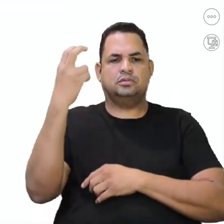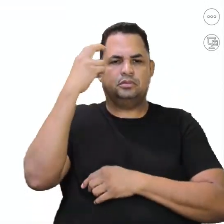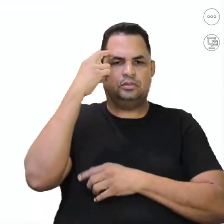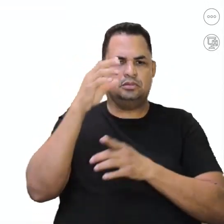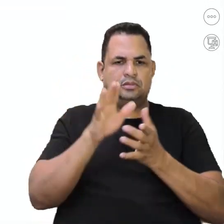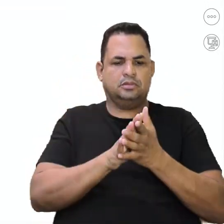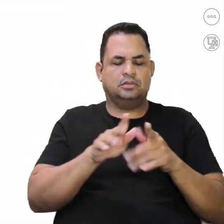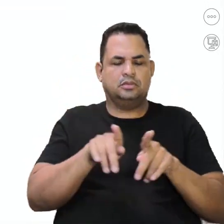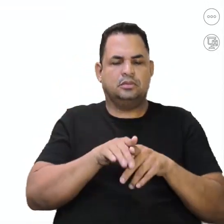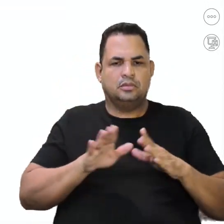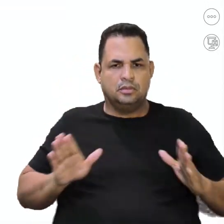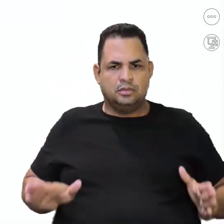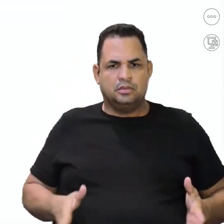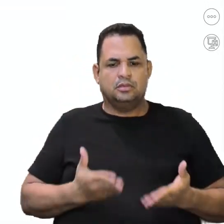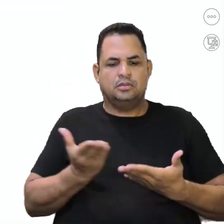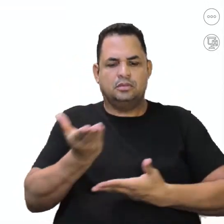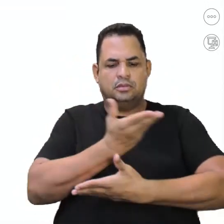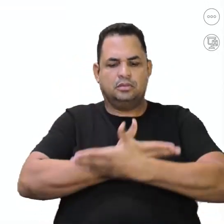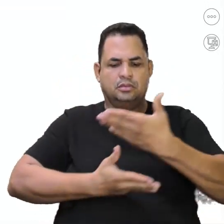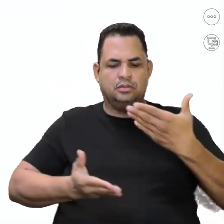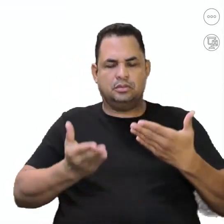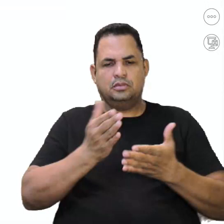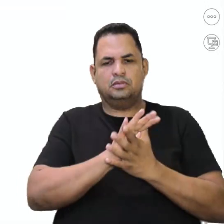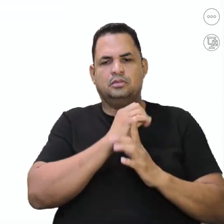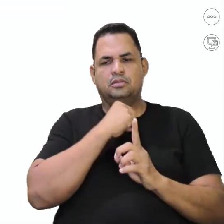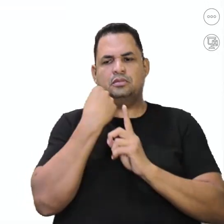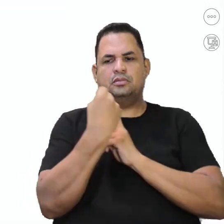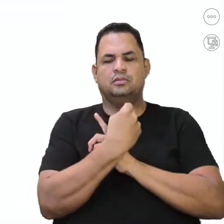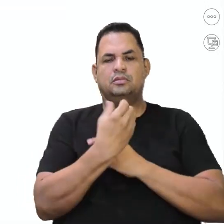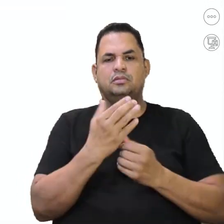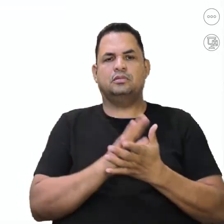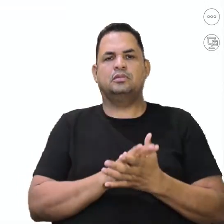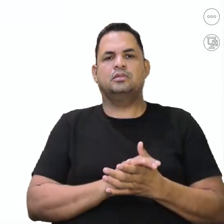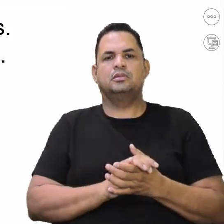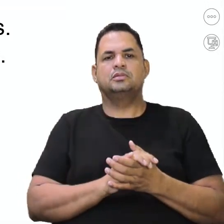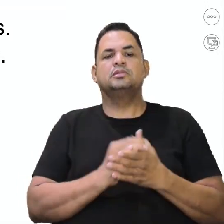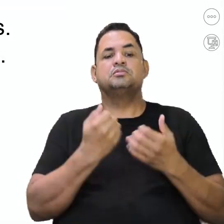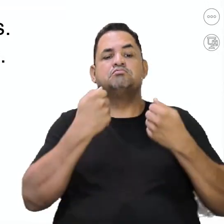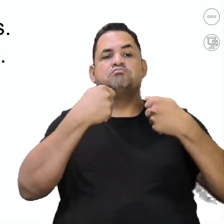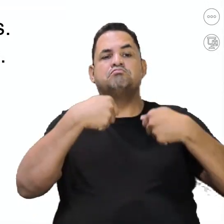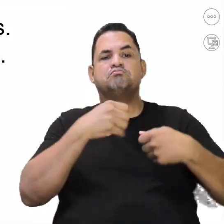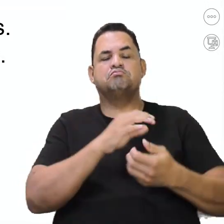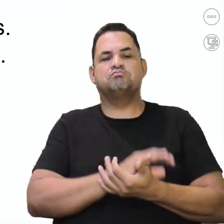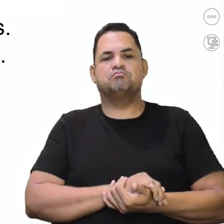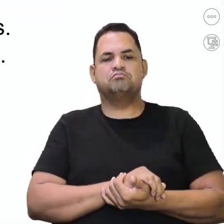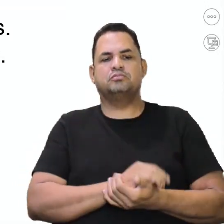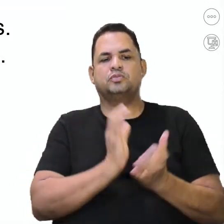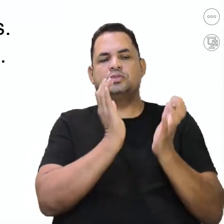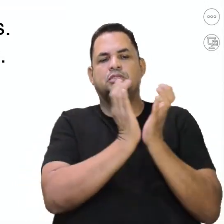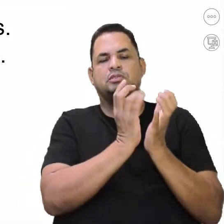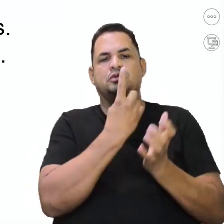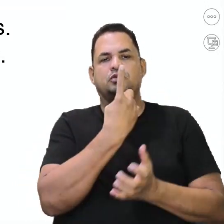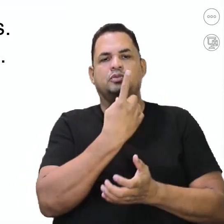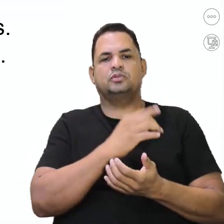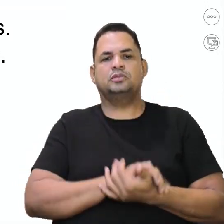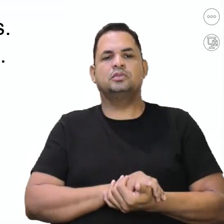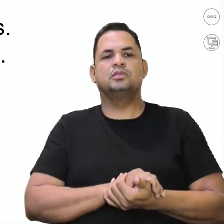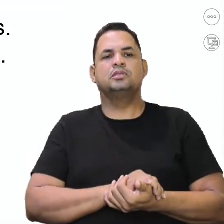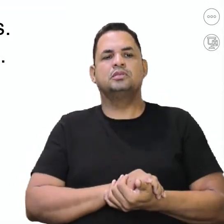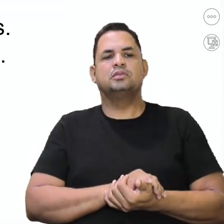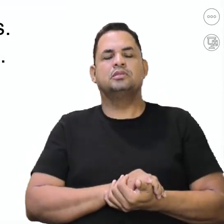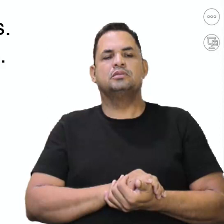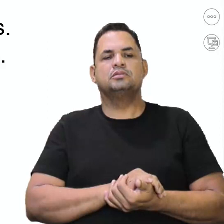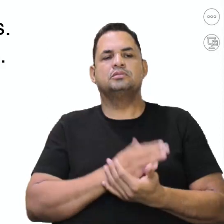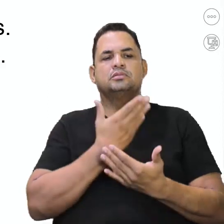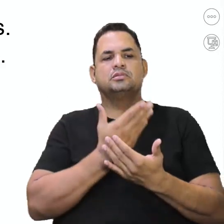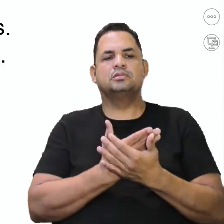bem como promover a interação social. Essas são as nossas competências da Unit 1. E aqui chegamos à nossa